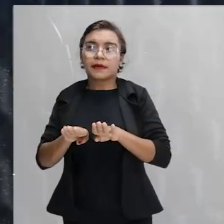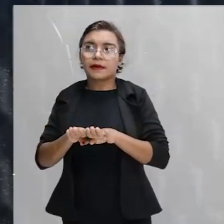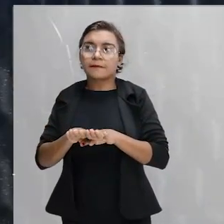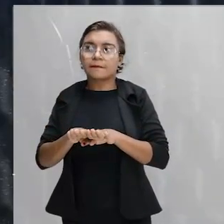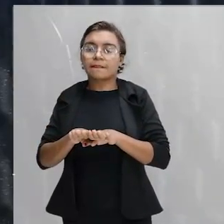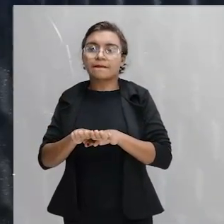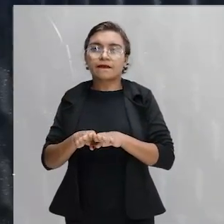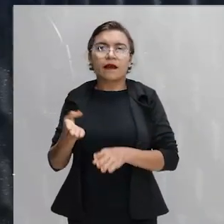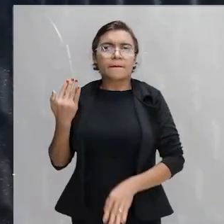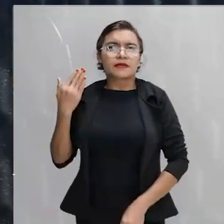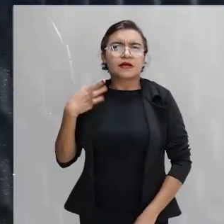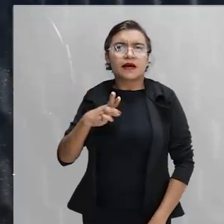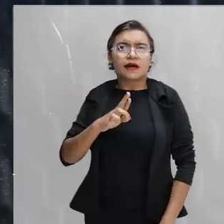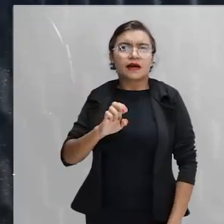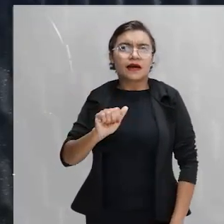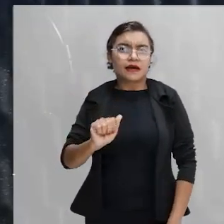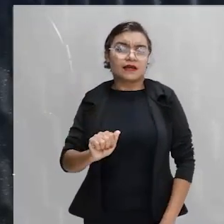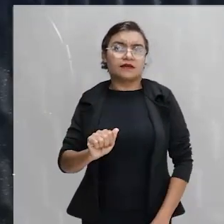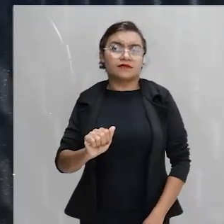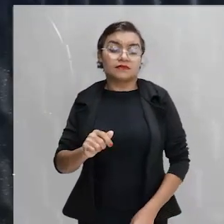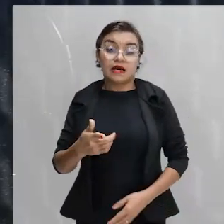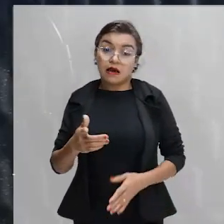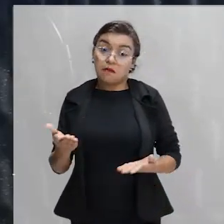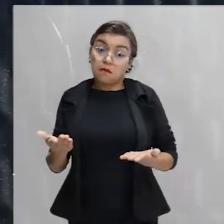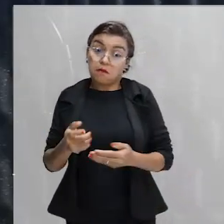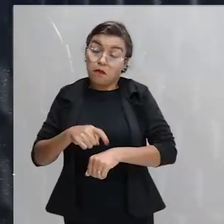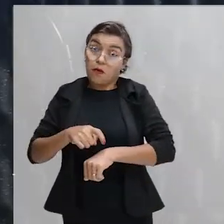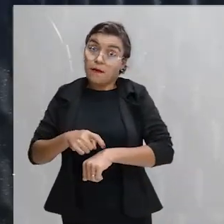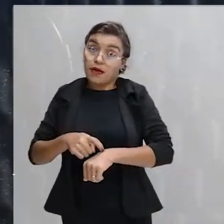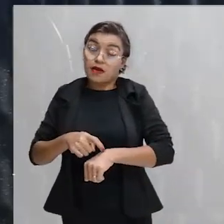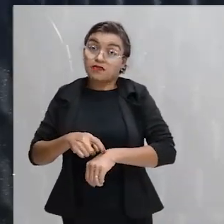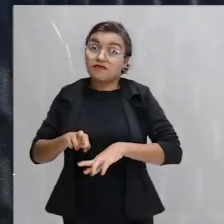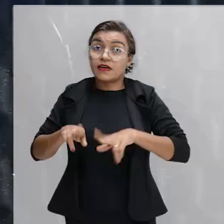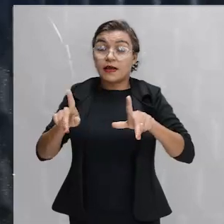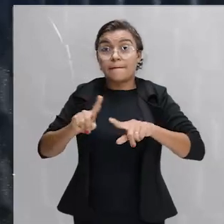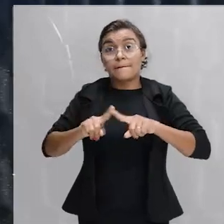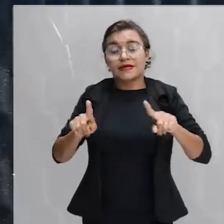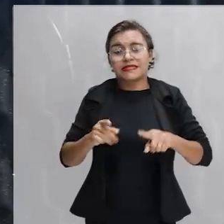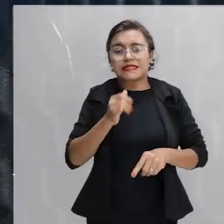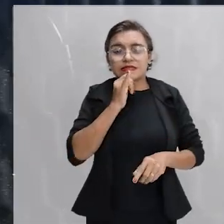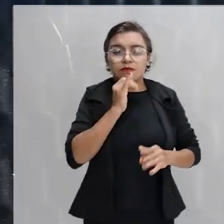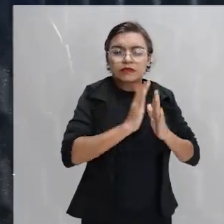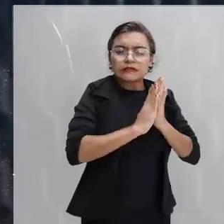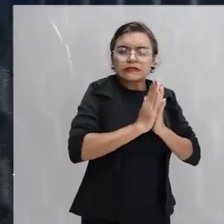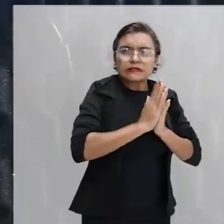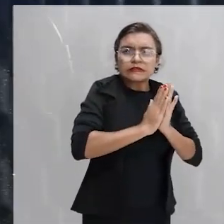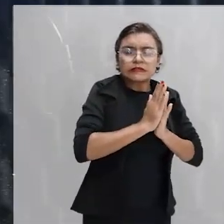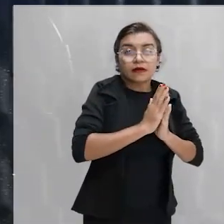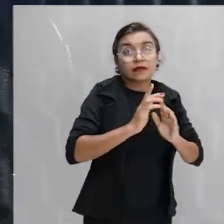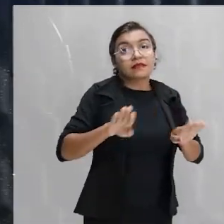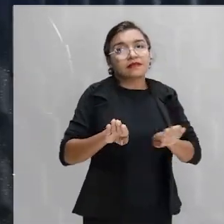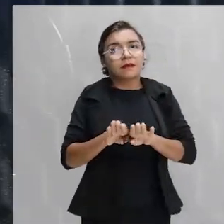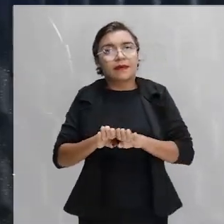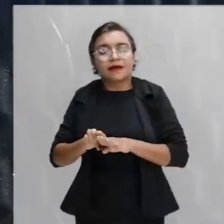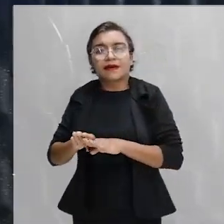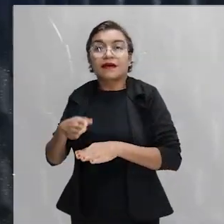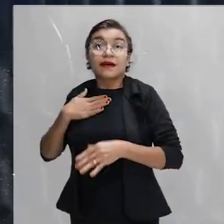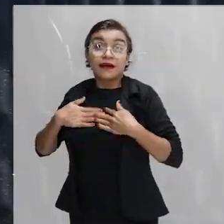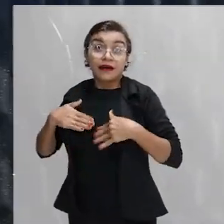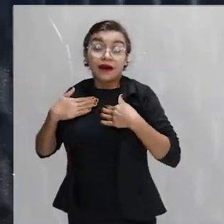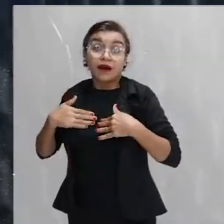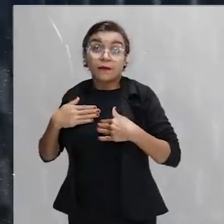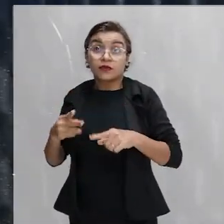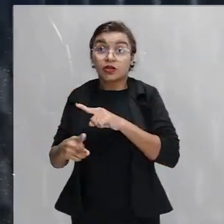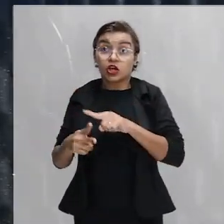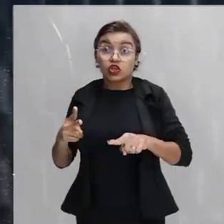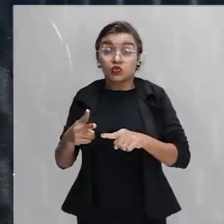ele era calmo, né? No momento ele não estava, embora ele estava ansioso, mas ele se mostrou calmo. Então eu tenho aqui dois atributos para